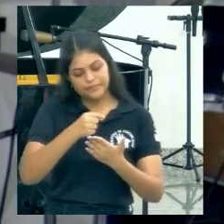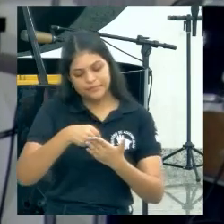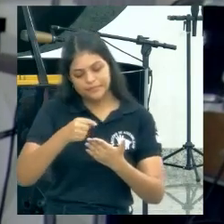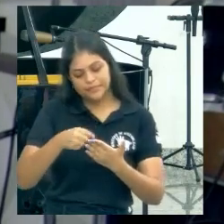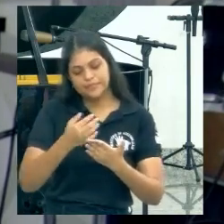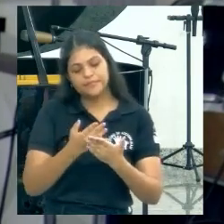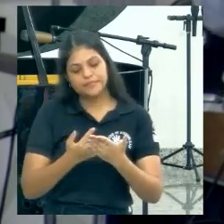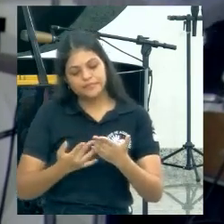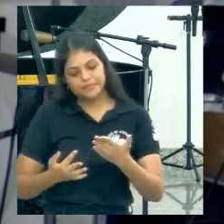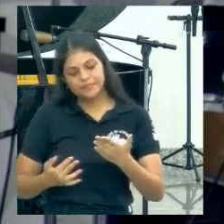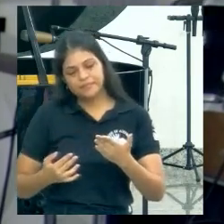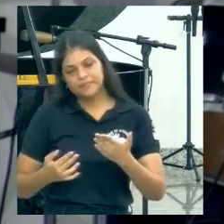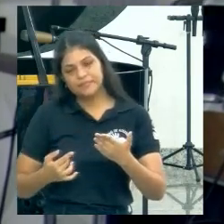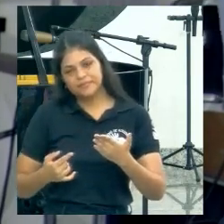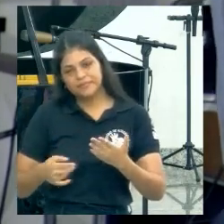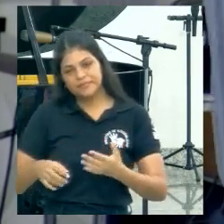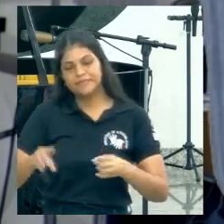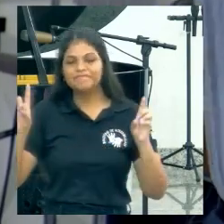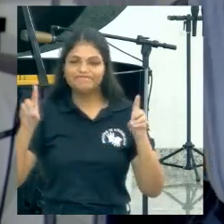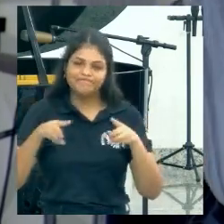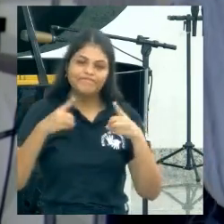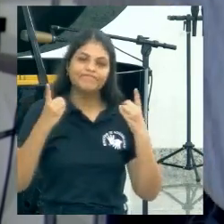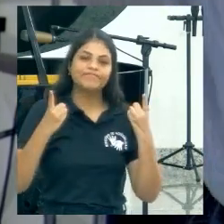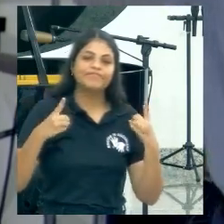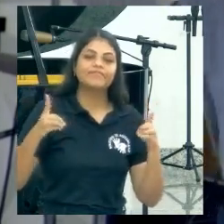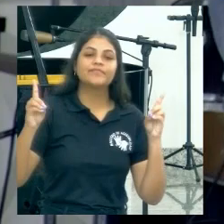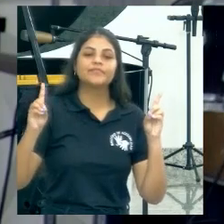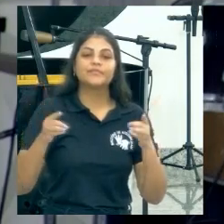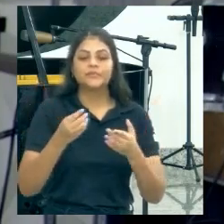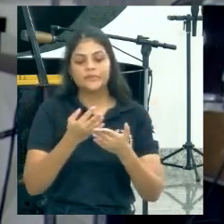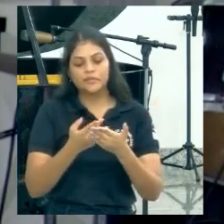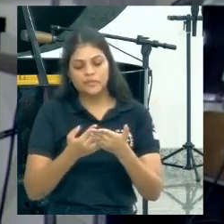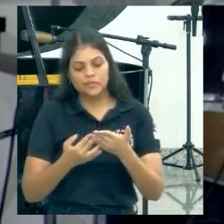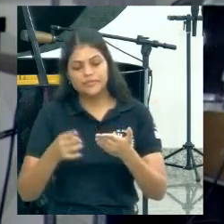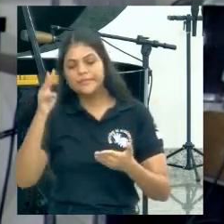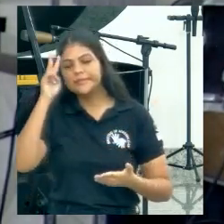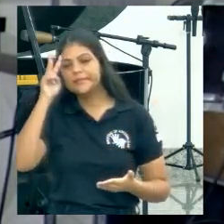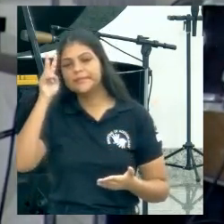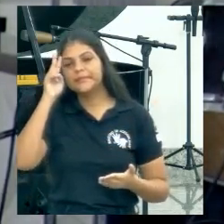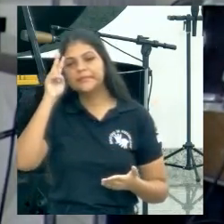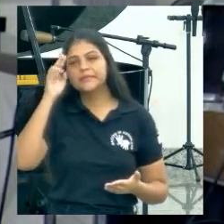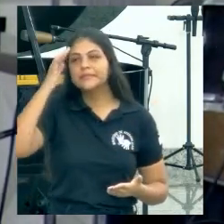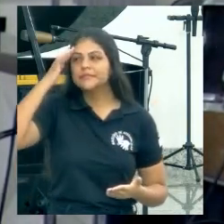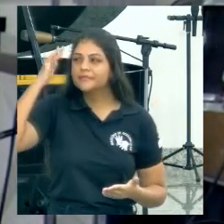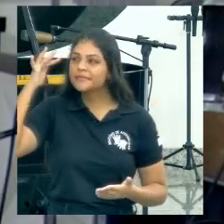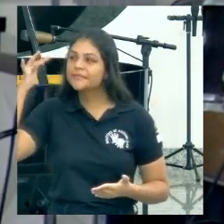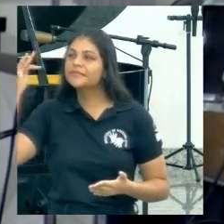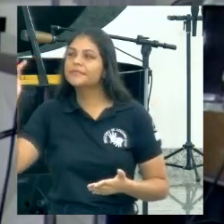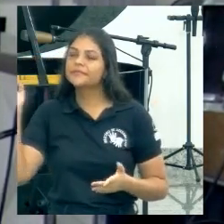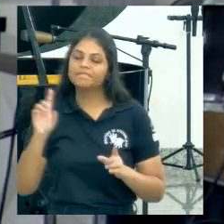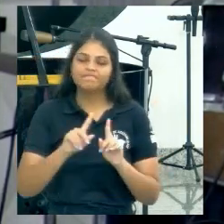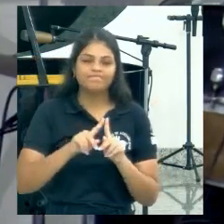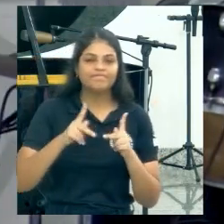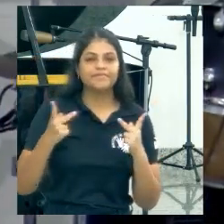se transformou em música, que já se transformou em texto de histórias, de reflexões,